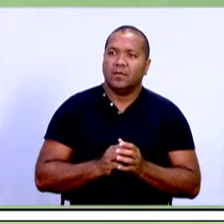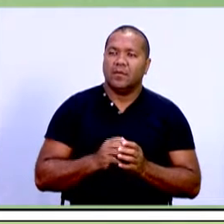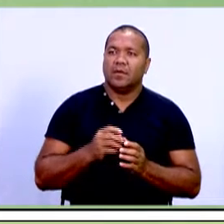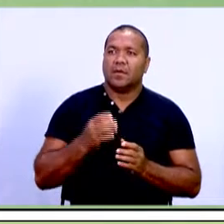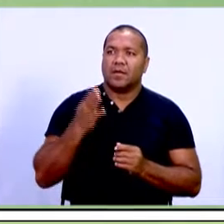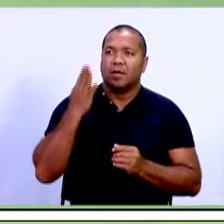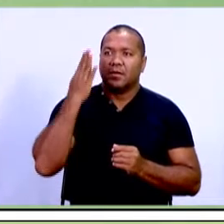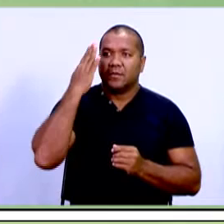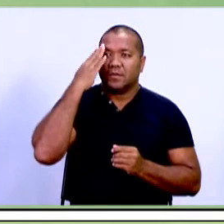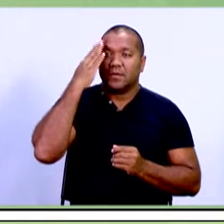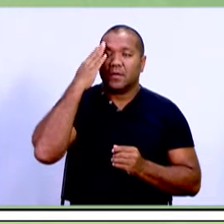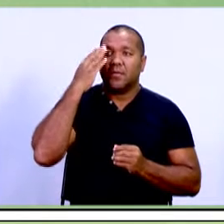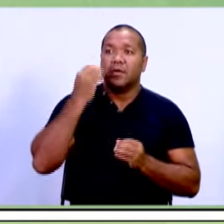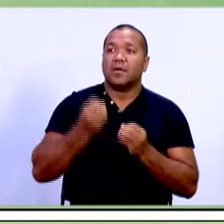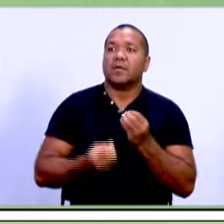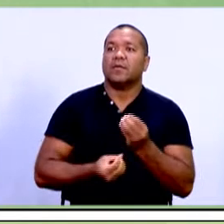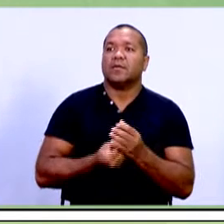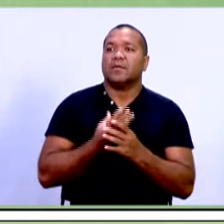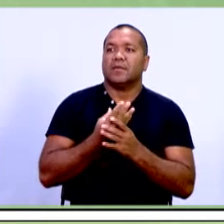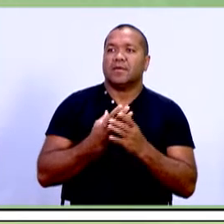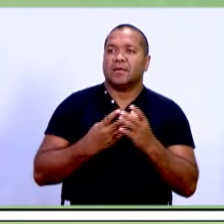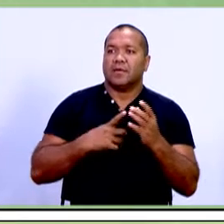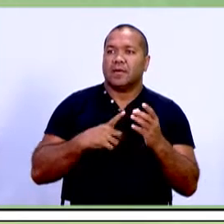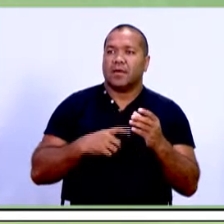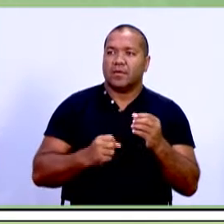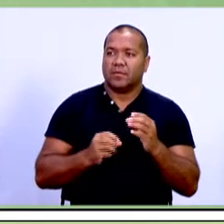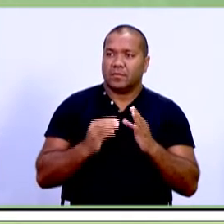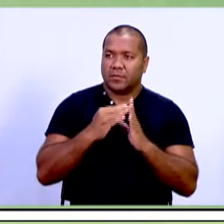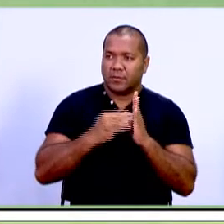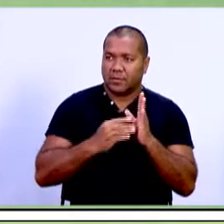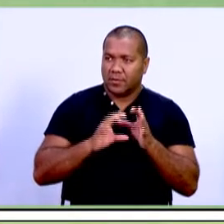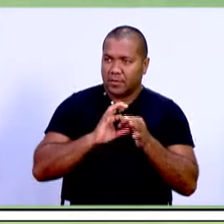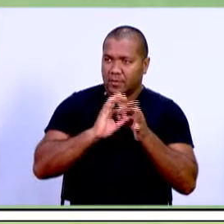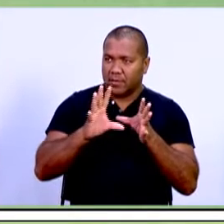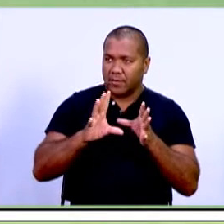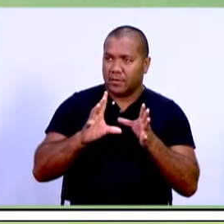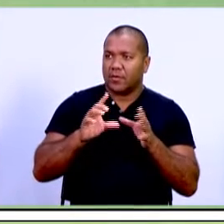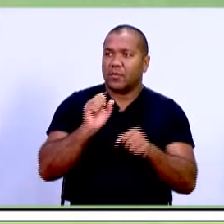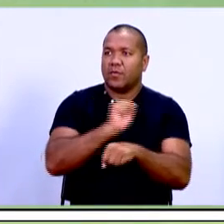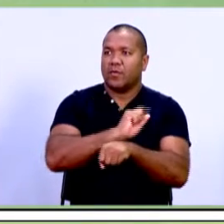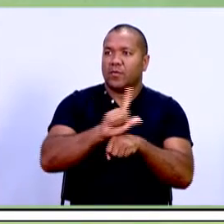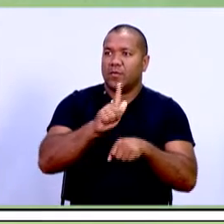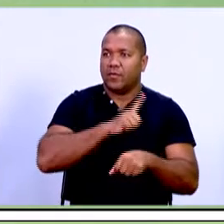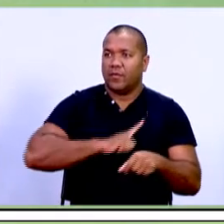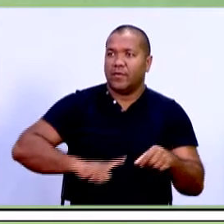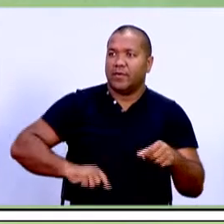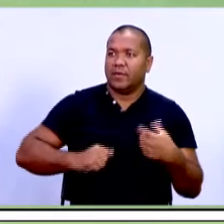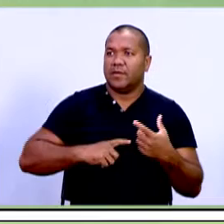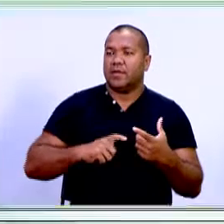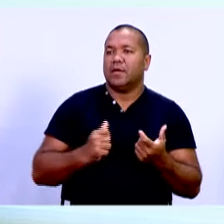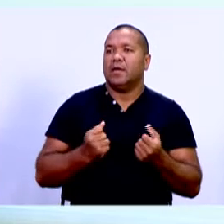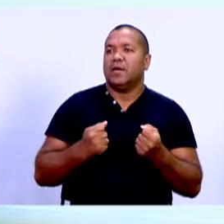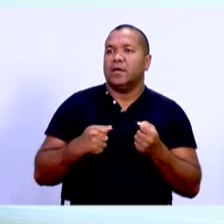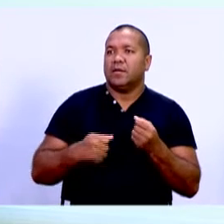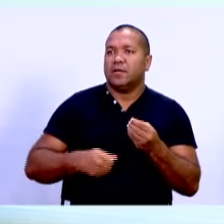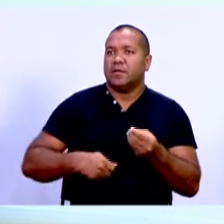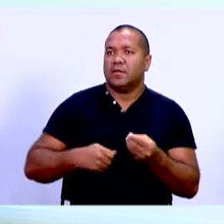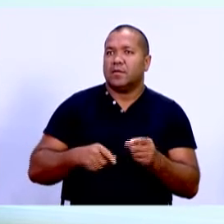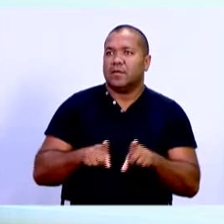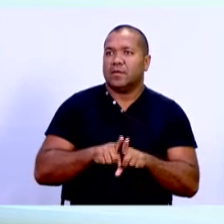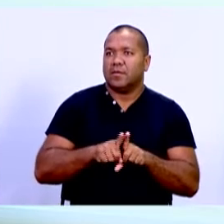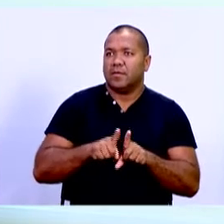de acordo com a demanda do governo federal, fornecer informações tanto dentro como fora e prover soluções de